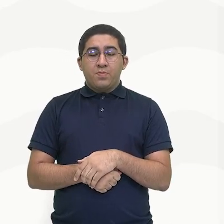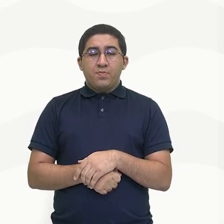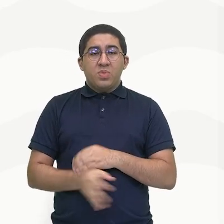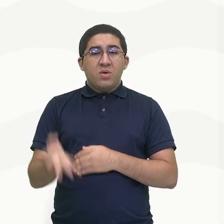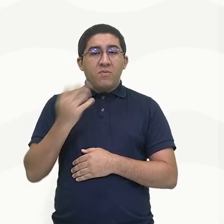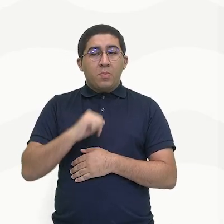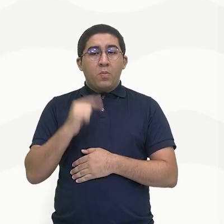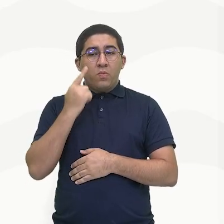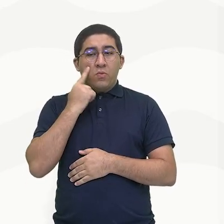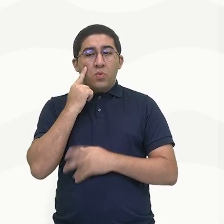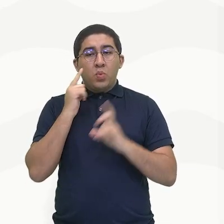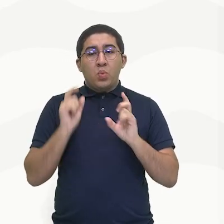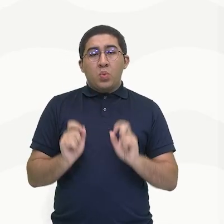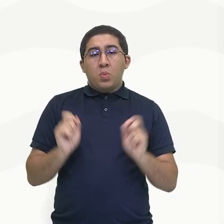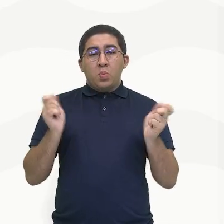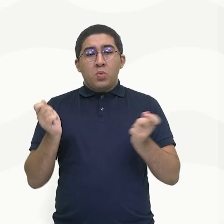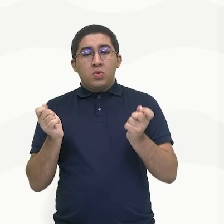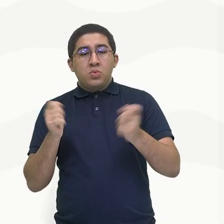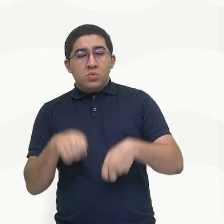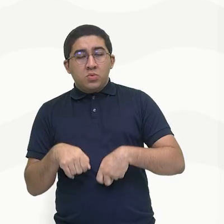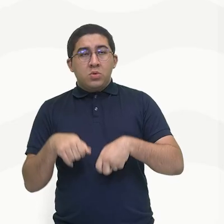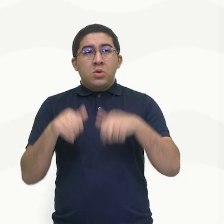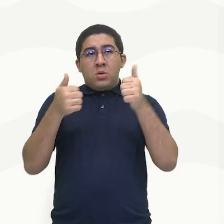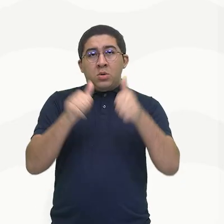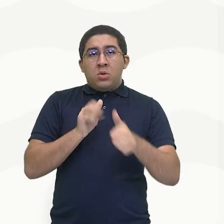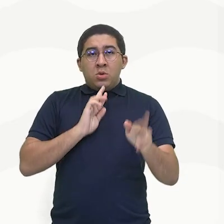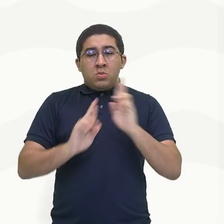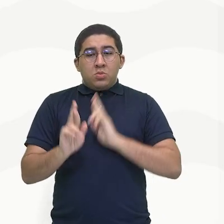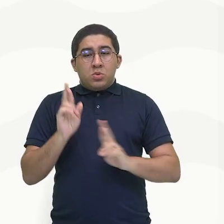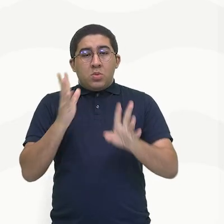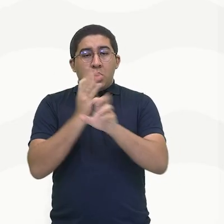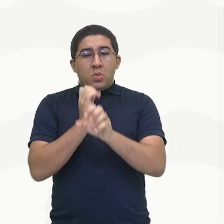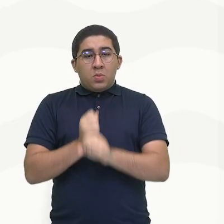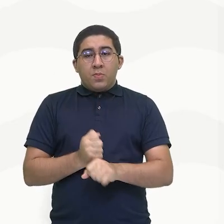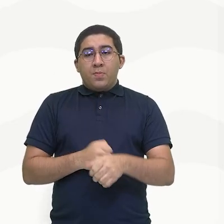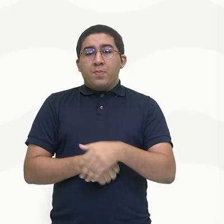Vamos ver aqui o que a gente vai resolver no nosso exemplo.